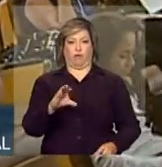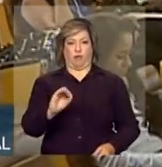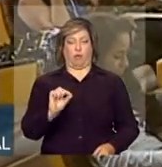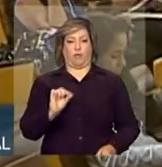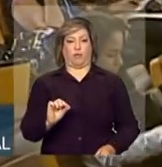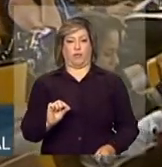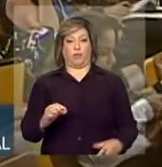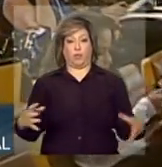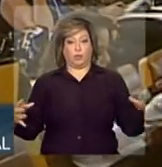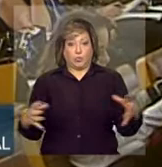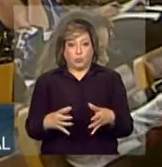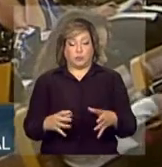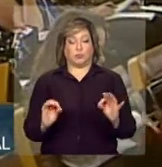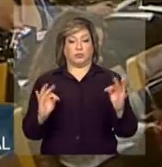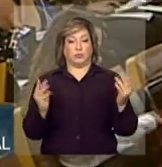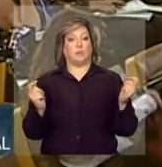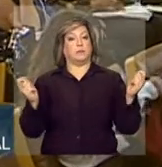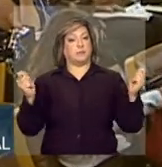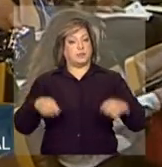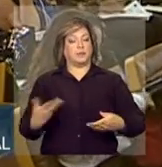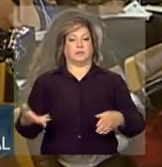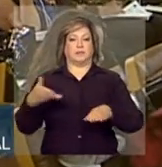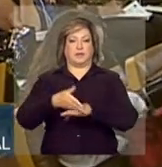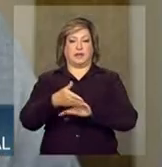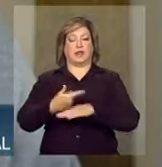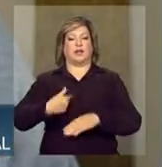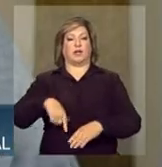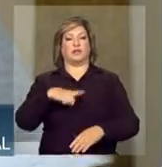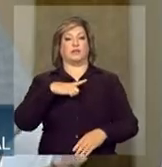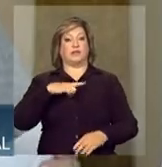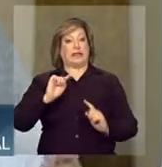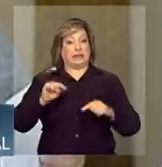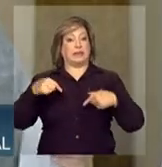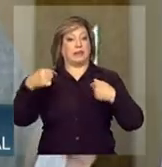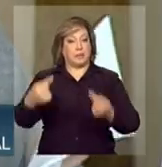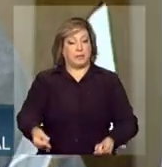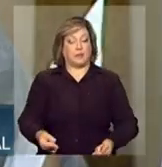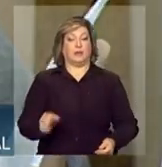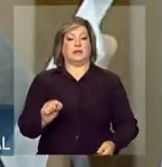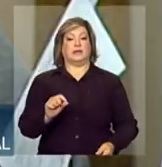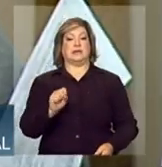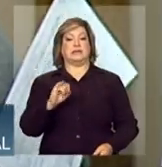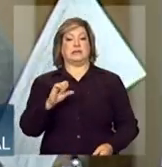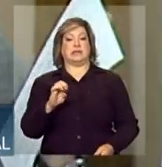o conjunto pudesse participar e a gente tivesse depois uma sistematização dessas